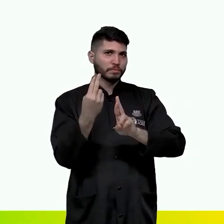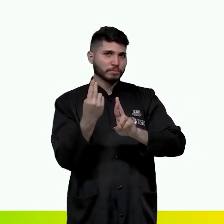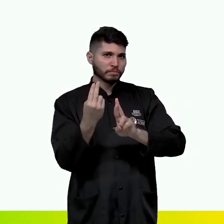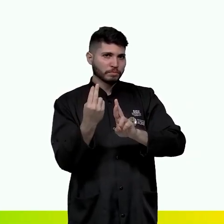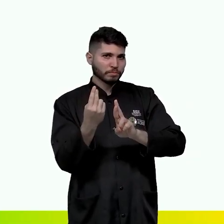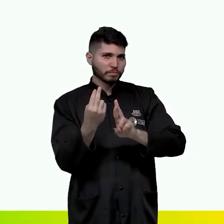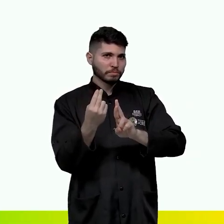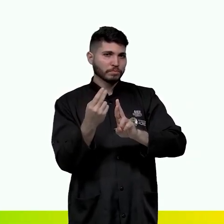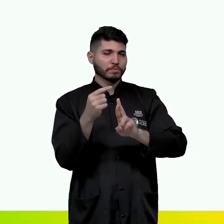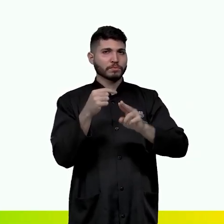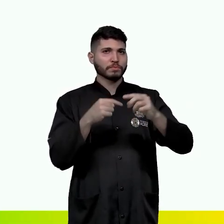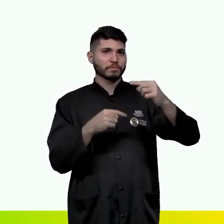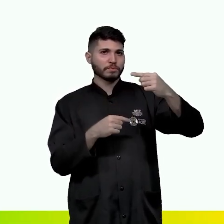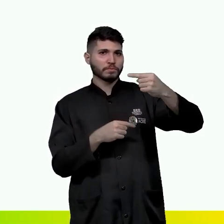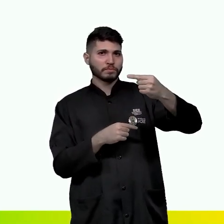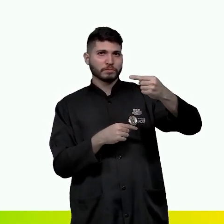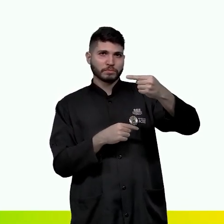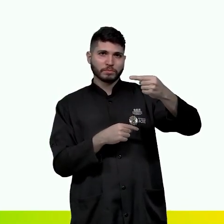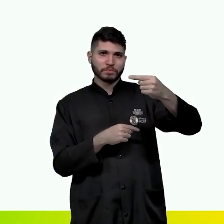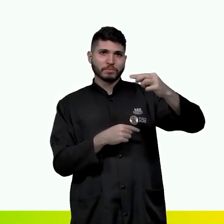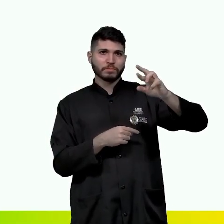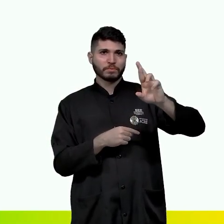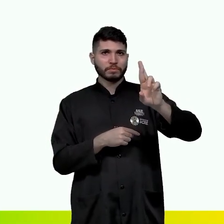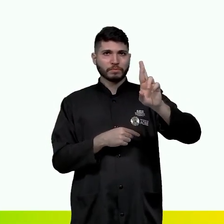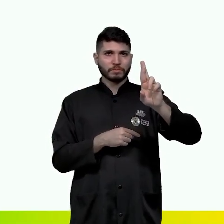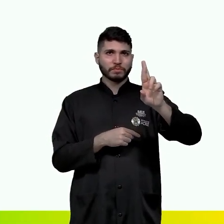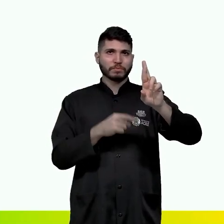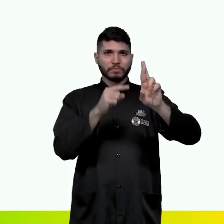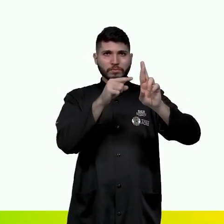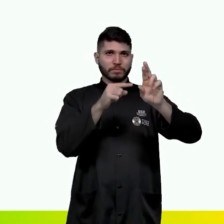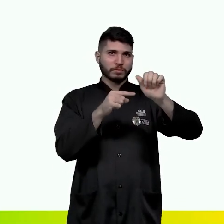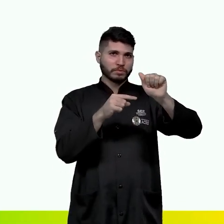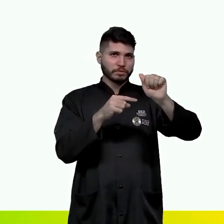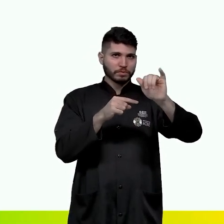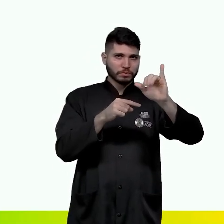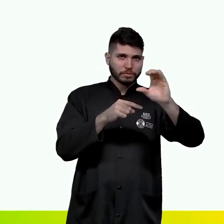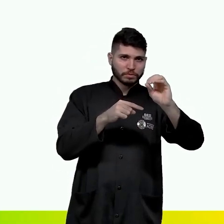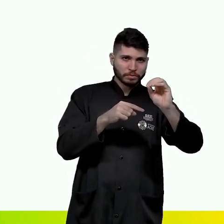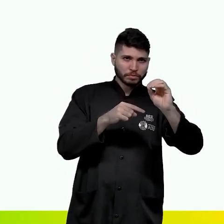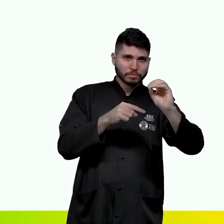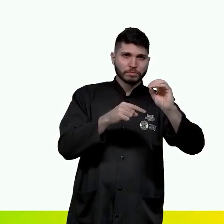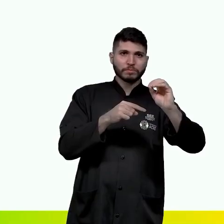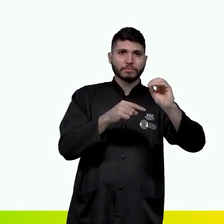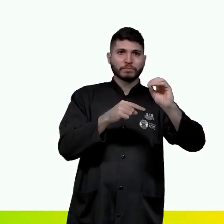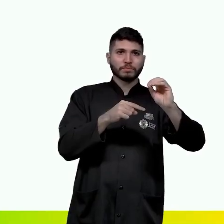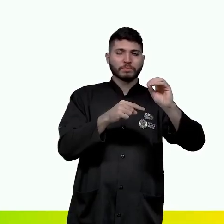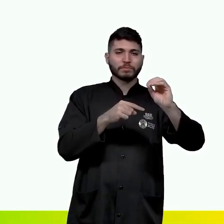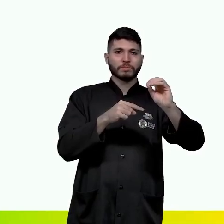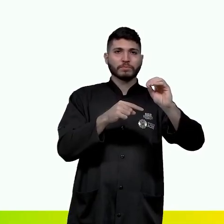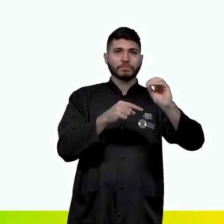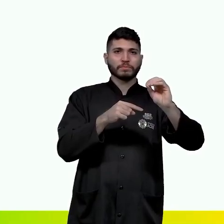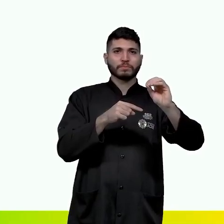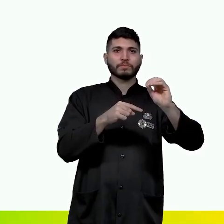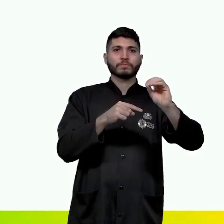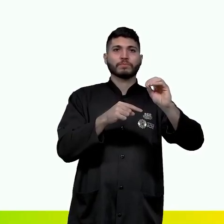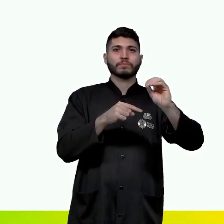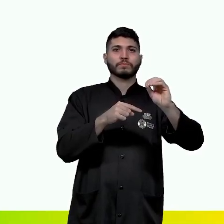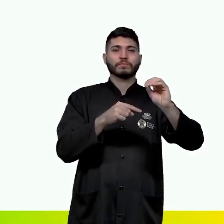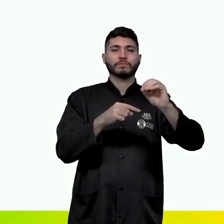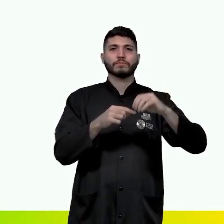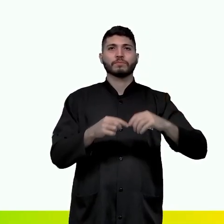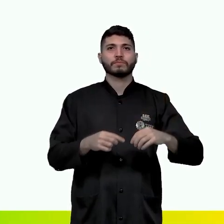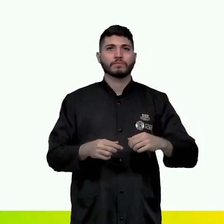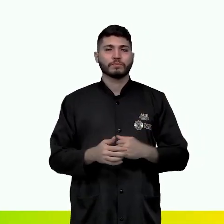esse retângulo e vamos ter duas circunferências de raio R. Para obter a área total